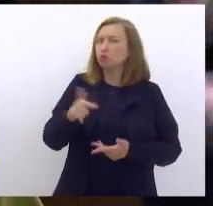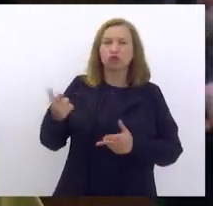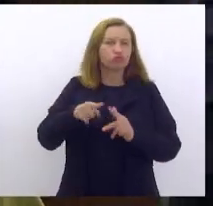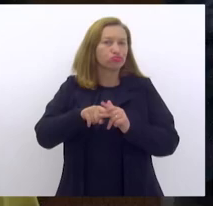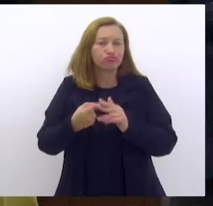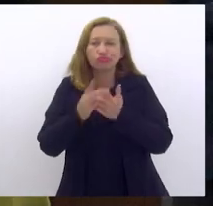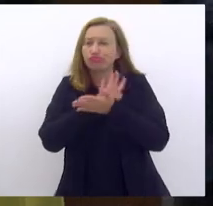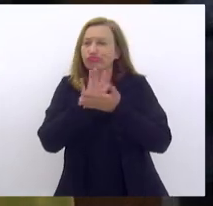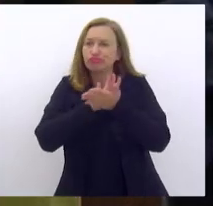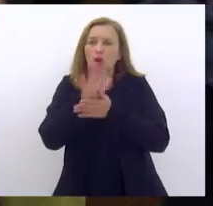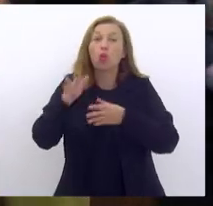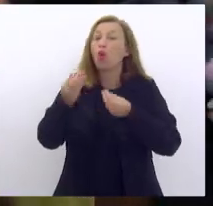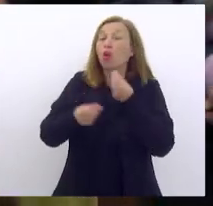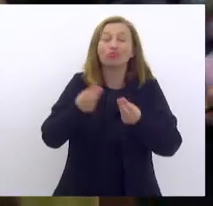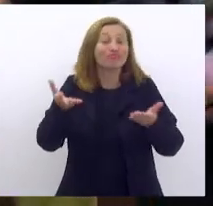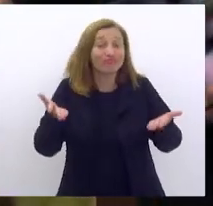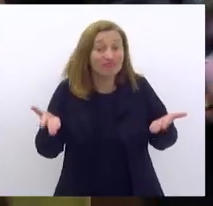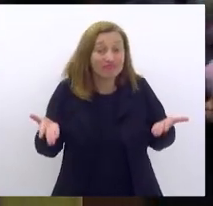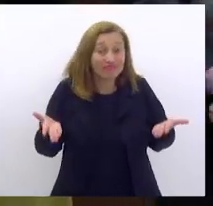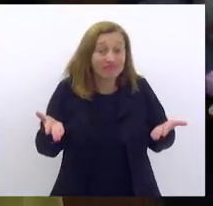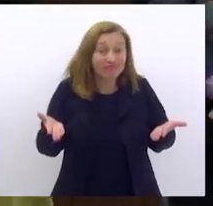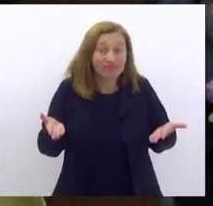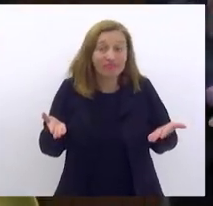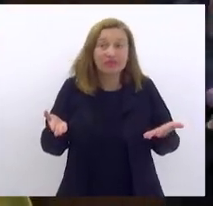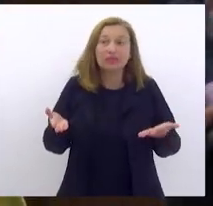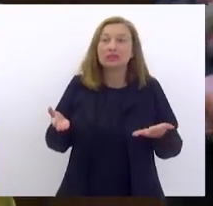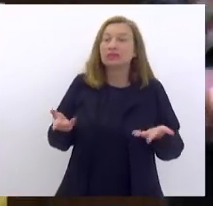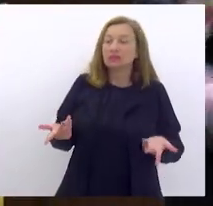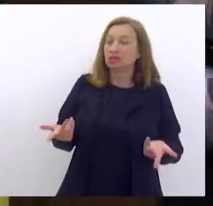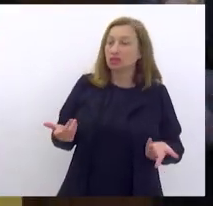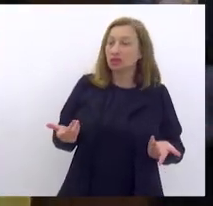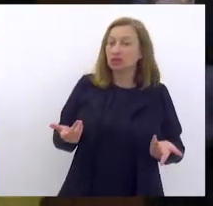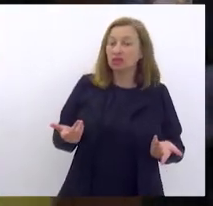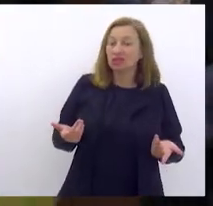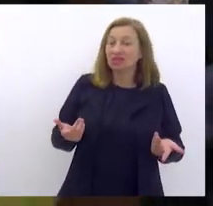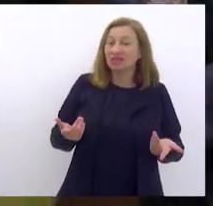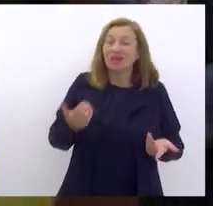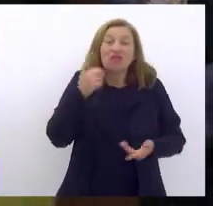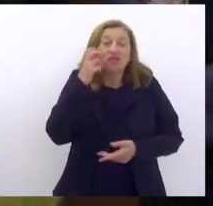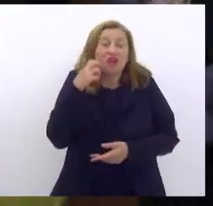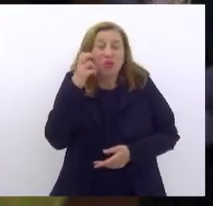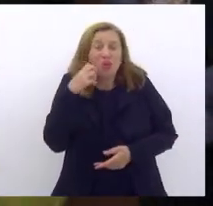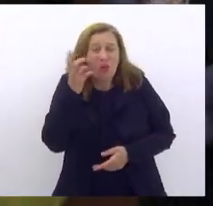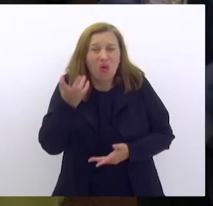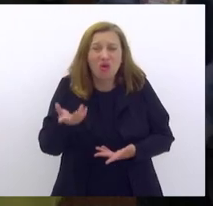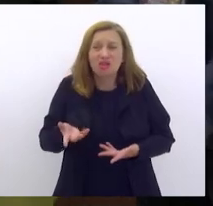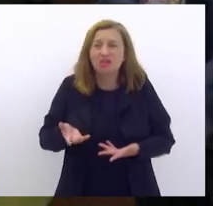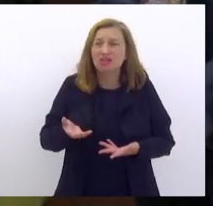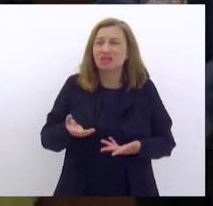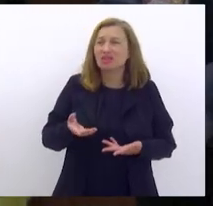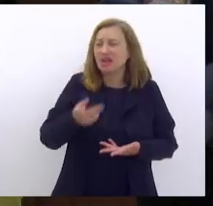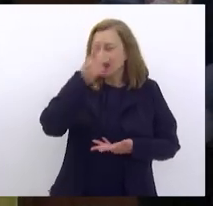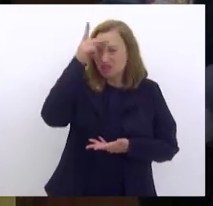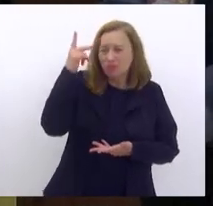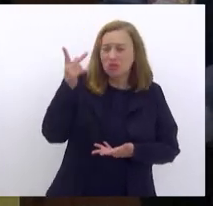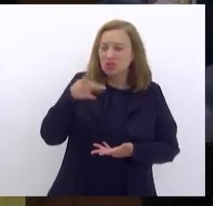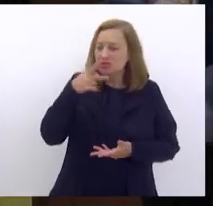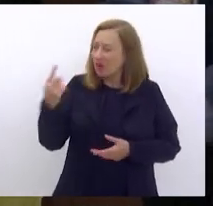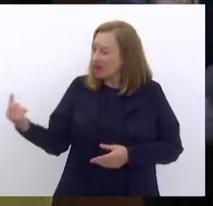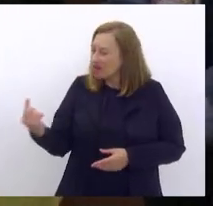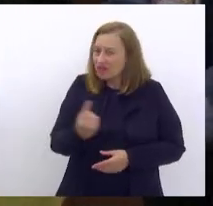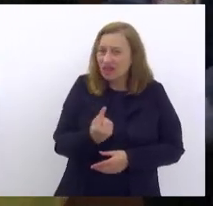reparação. Como é que faz? E as mazelas íntimas que ficam, os depoimentos das pessoas que aqui vieram